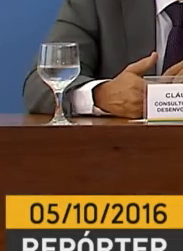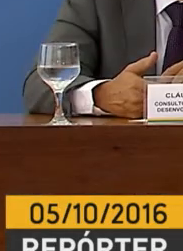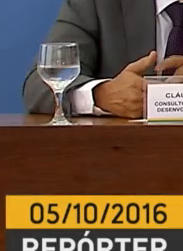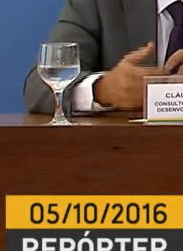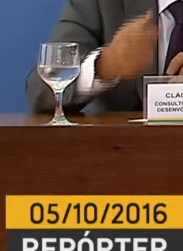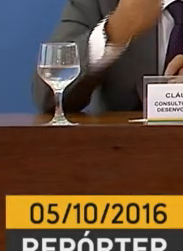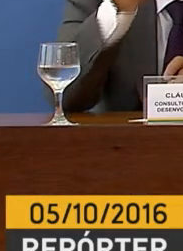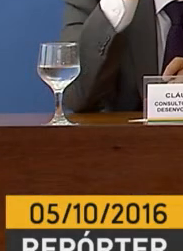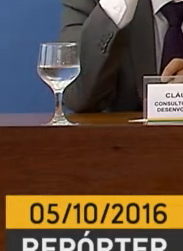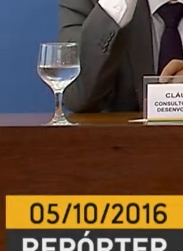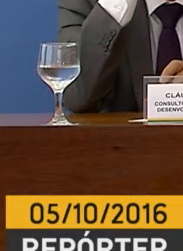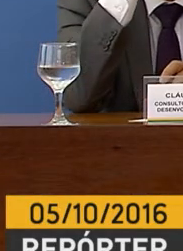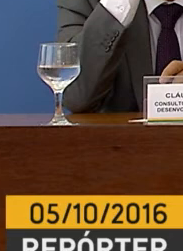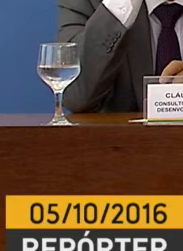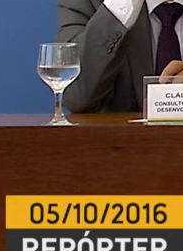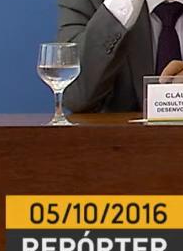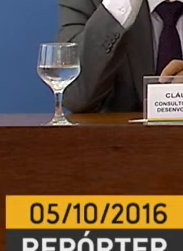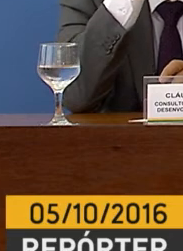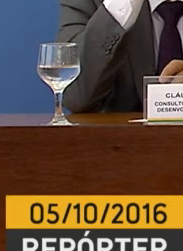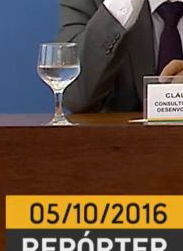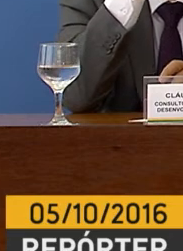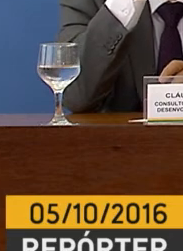dinheiro do tesouro